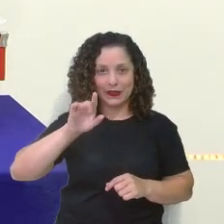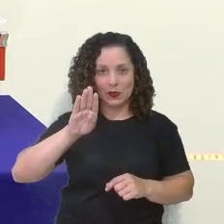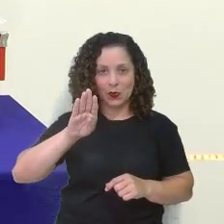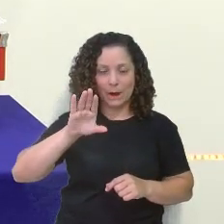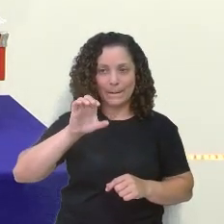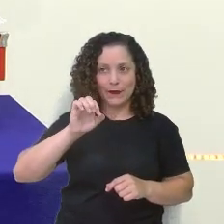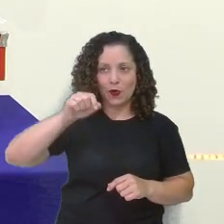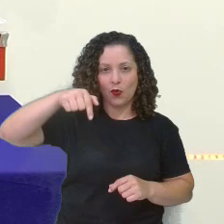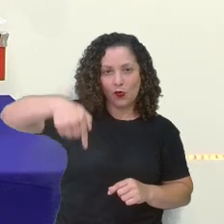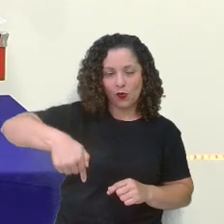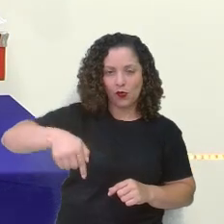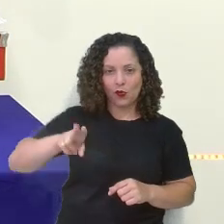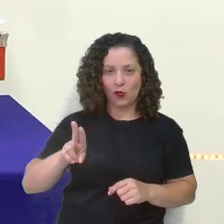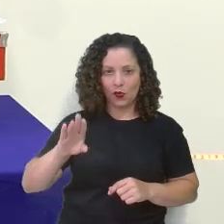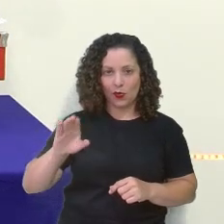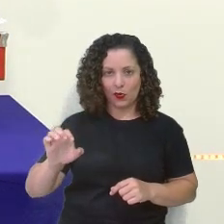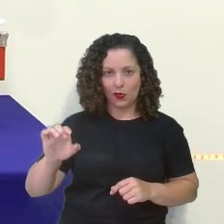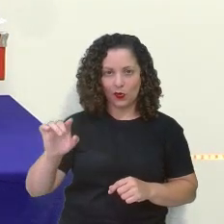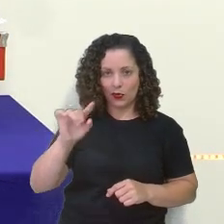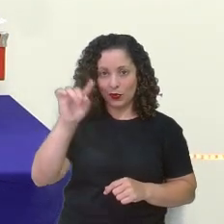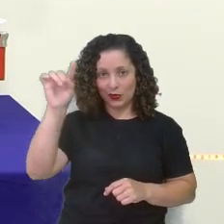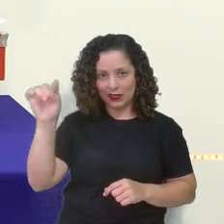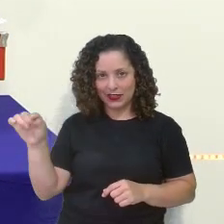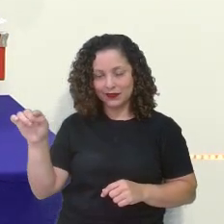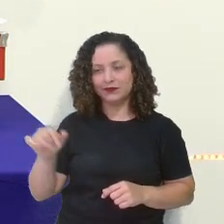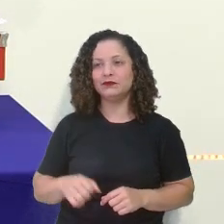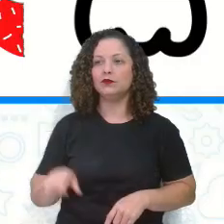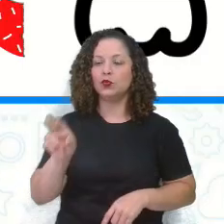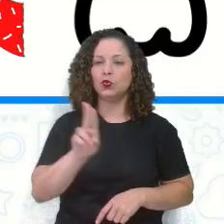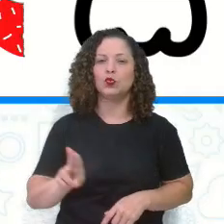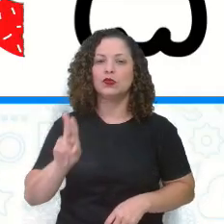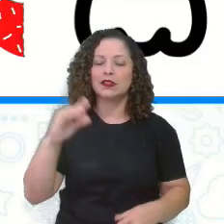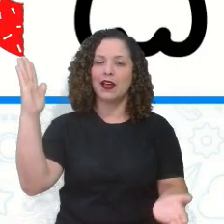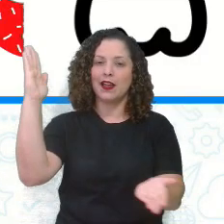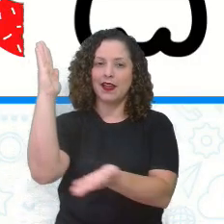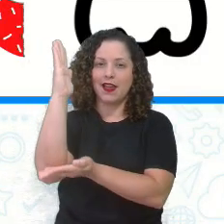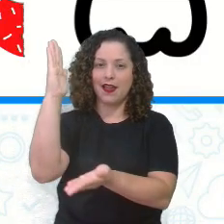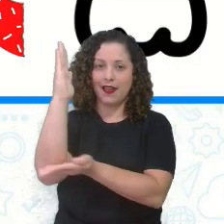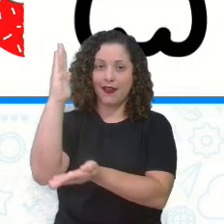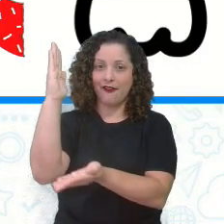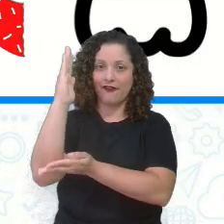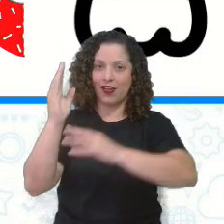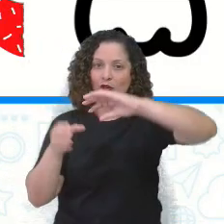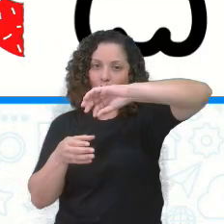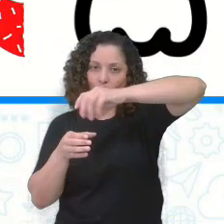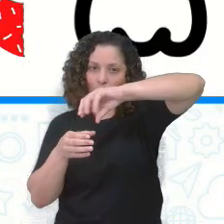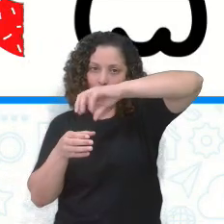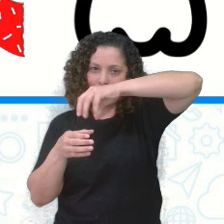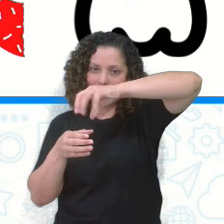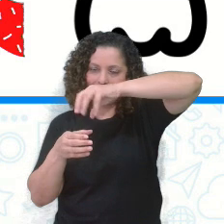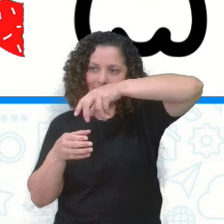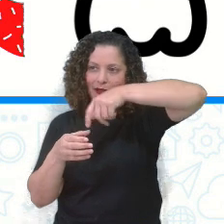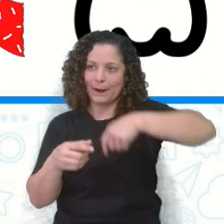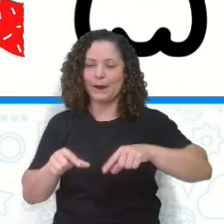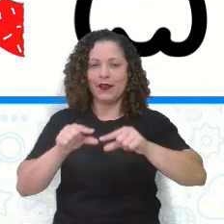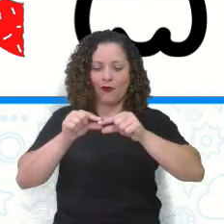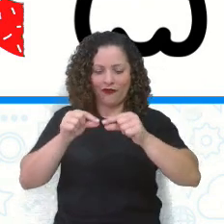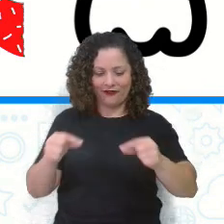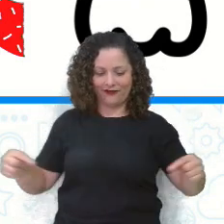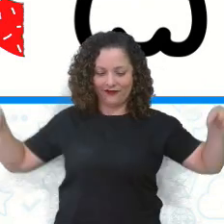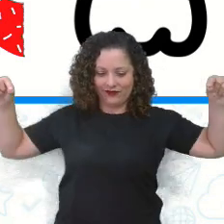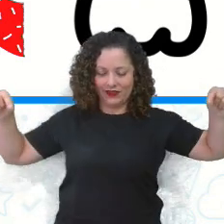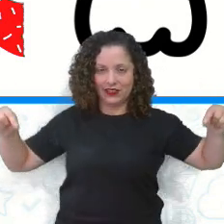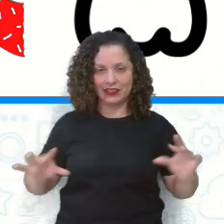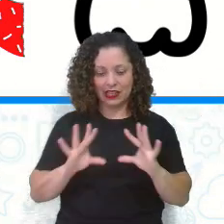reciclagem também, tá? Então, o material é uma garrafa PET com tampa, um barbante,